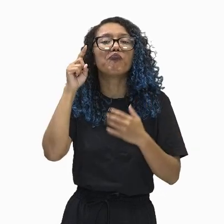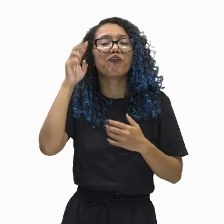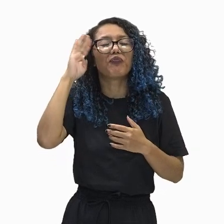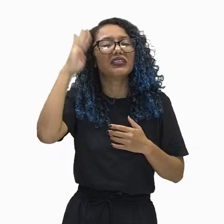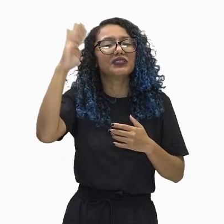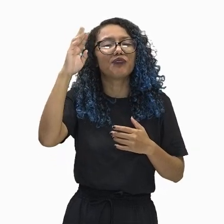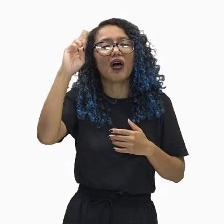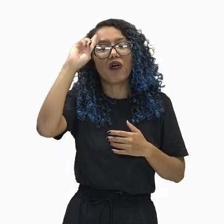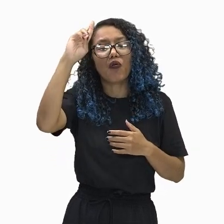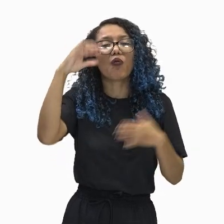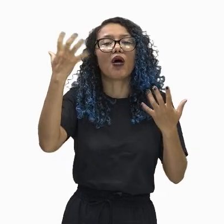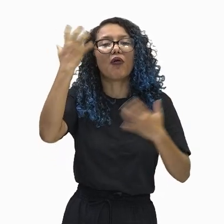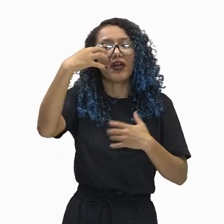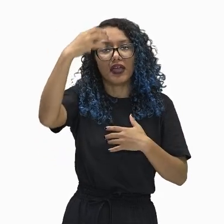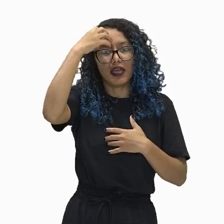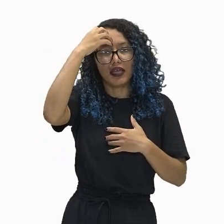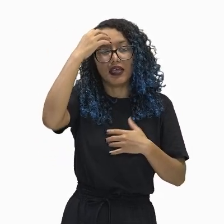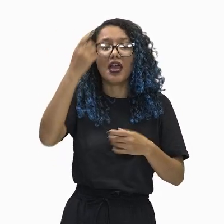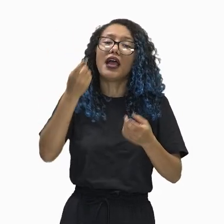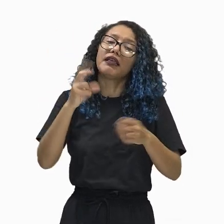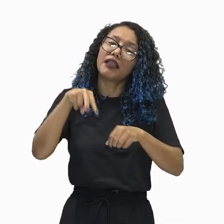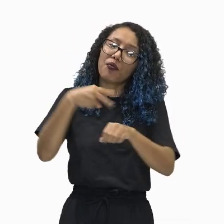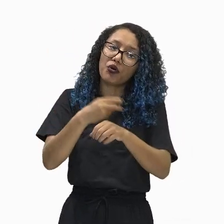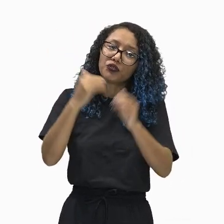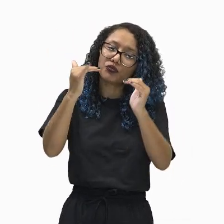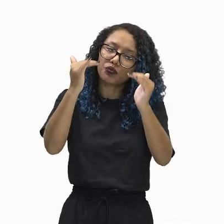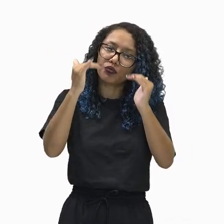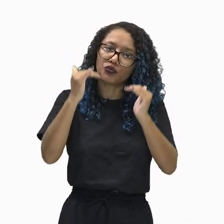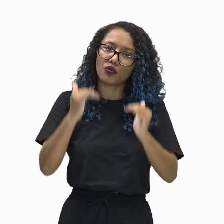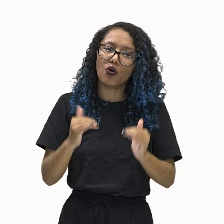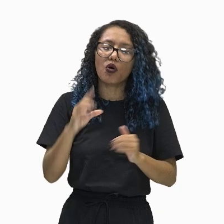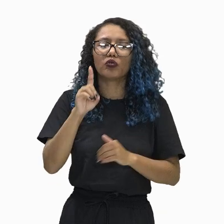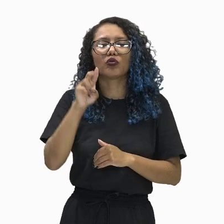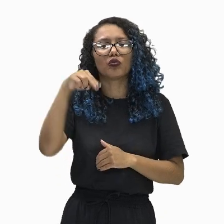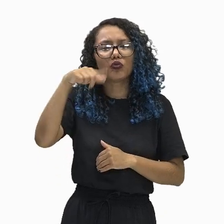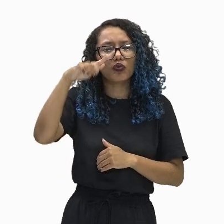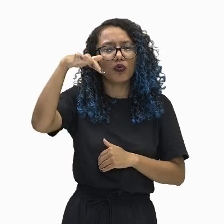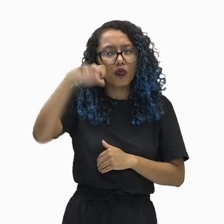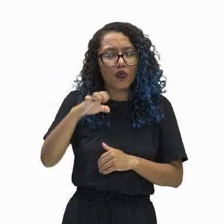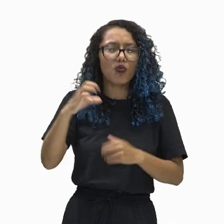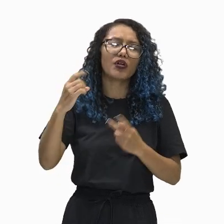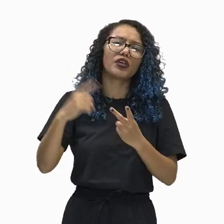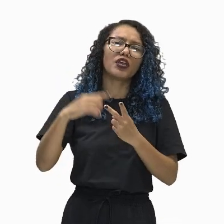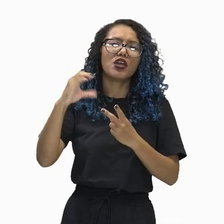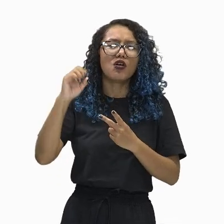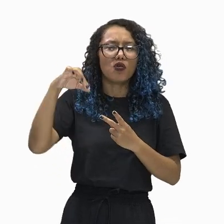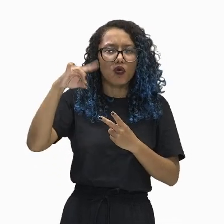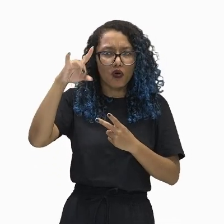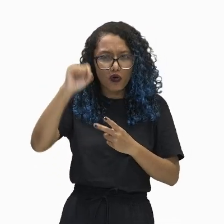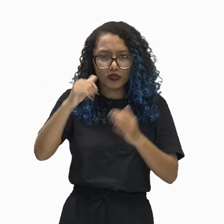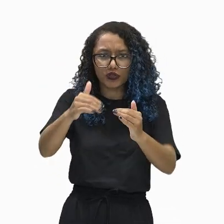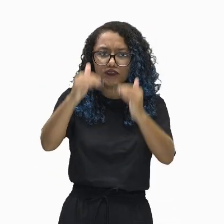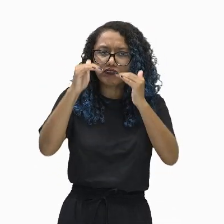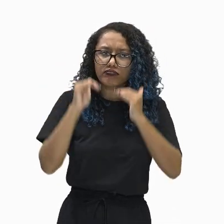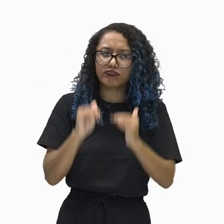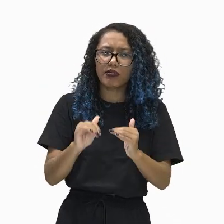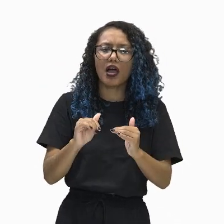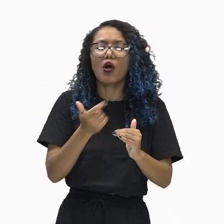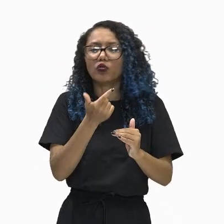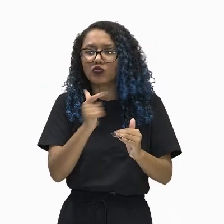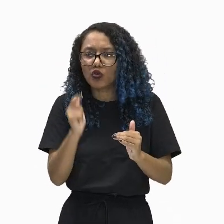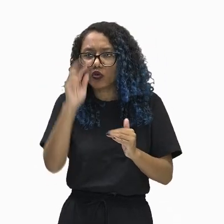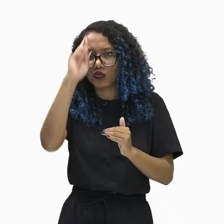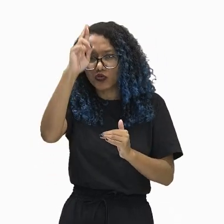rei estavam os grandes senhores, os duques, os condes. Abaixo destes estavam os senhores com feudos menores